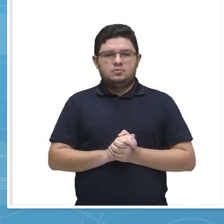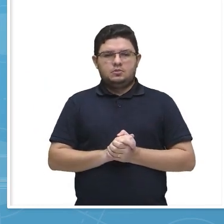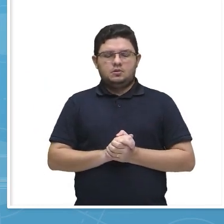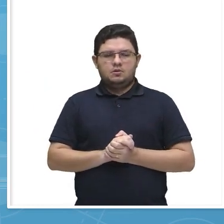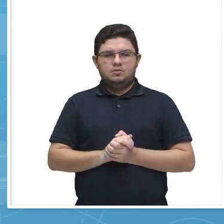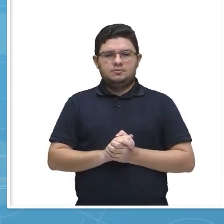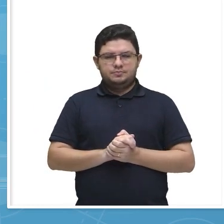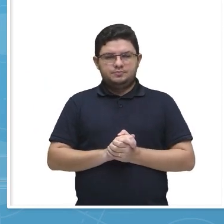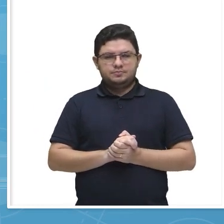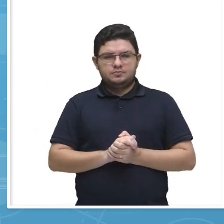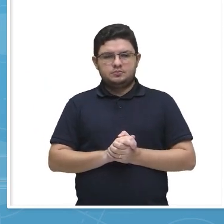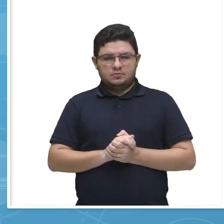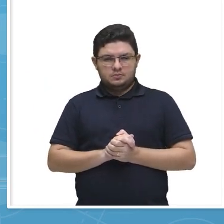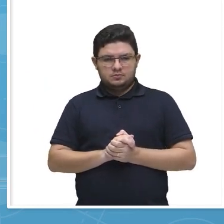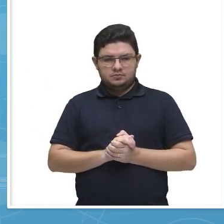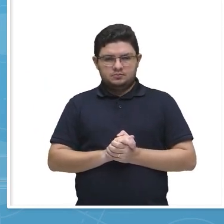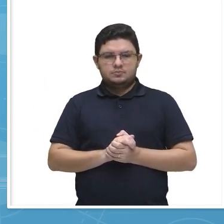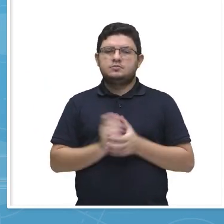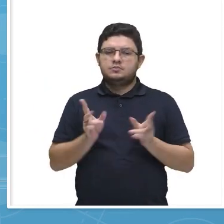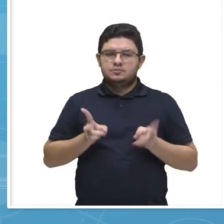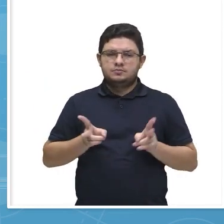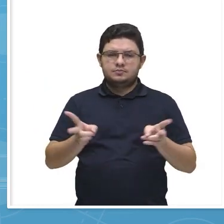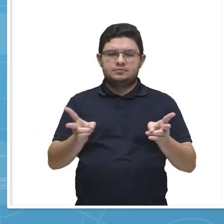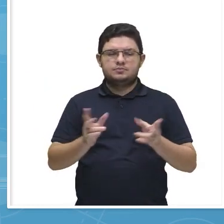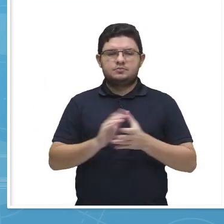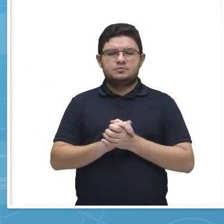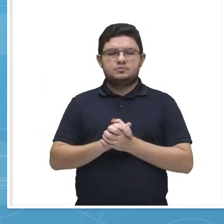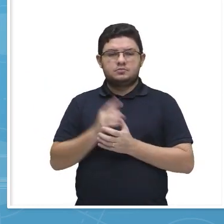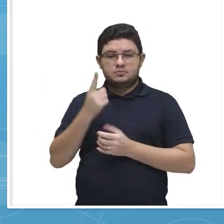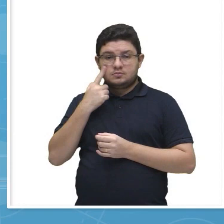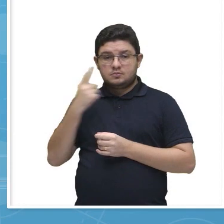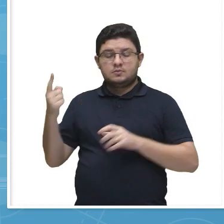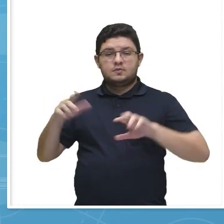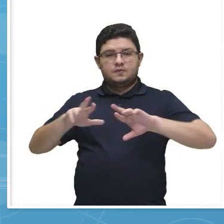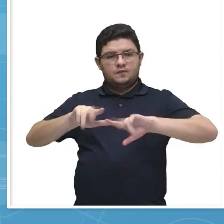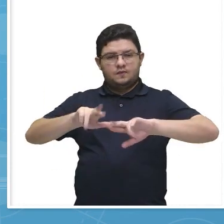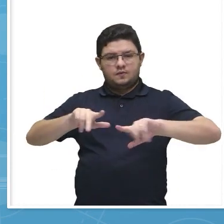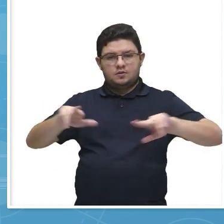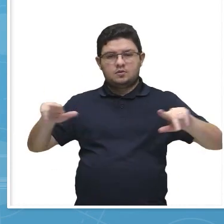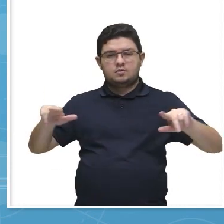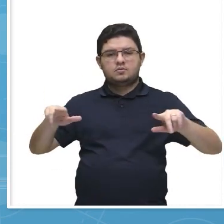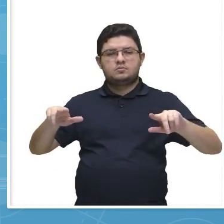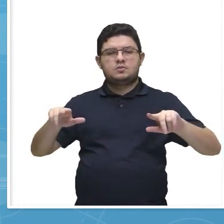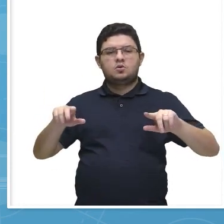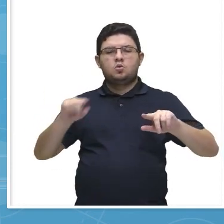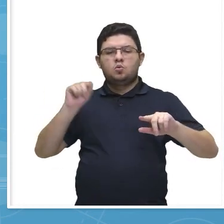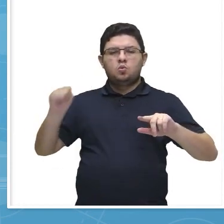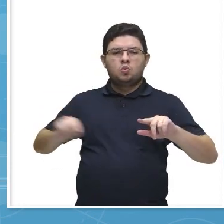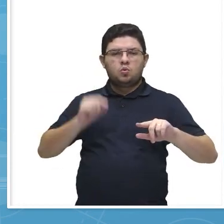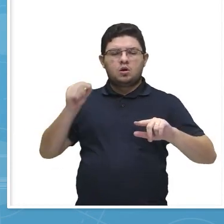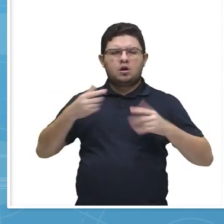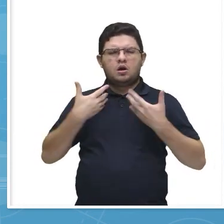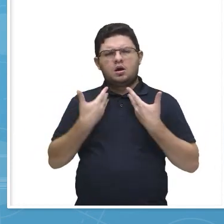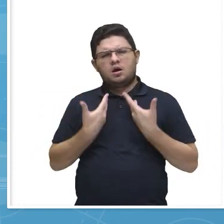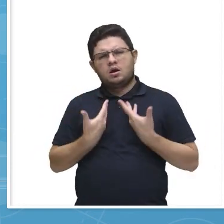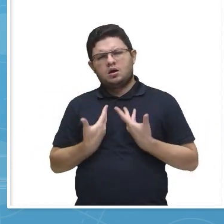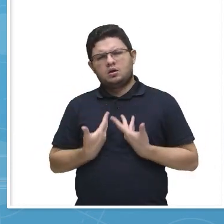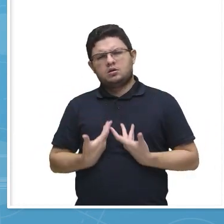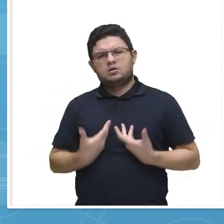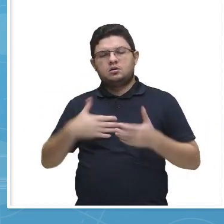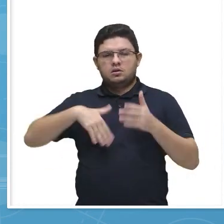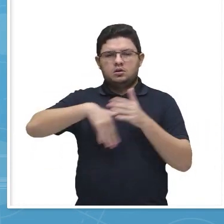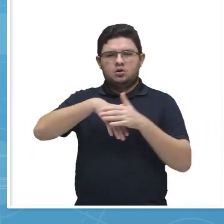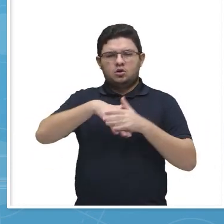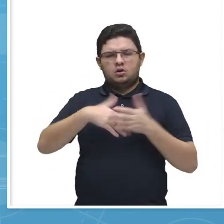esse nome. Vamos adiante? Os exemplos. Os jogadores andam pelo gramado cansado. Quem é o sujeito?